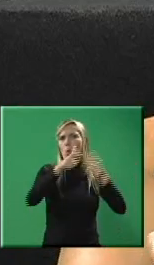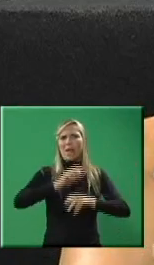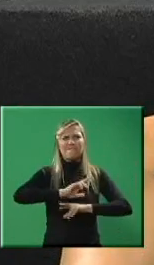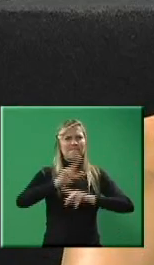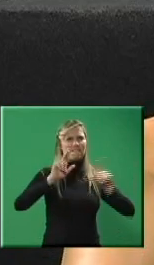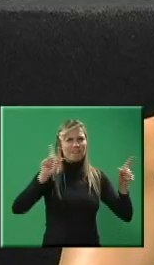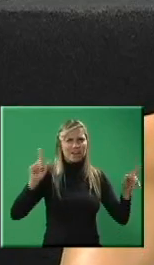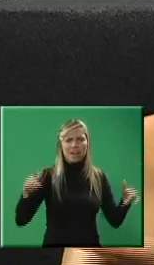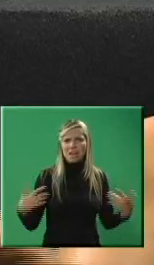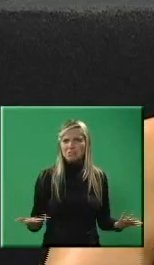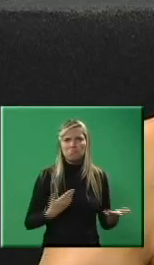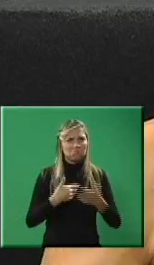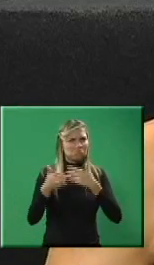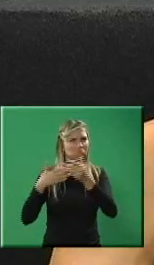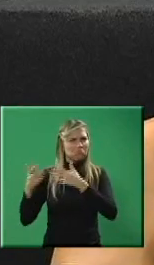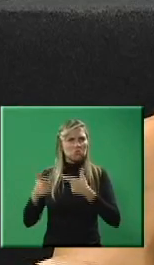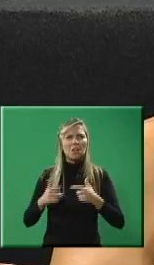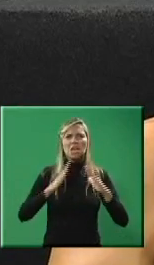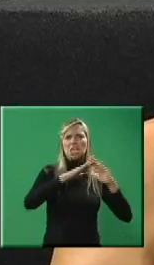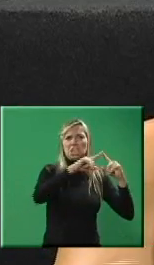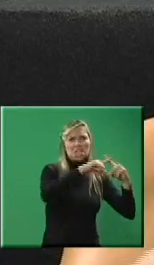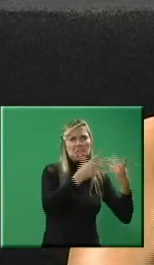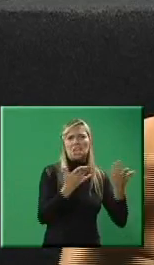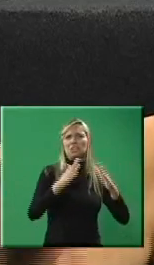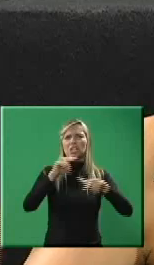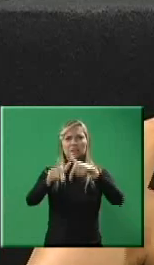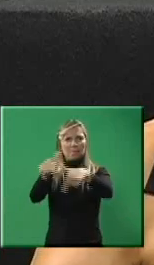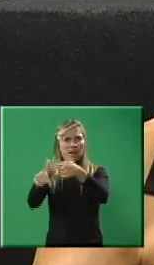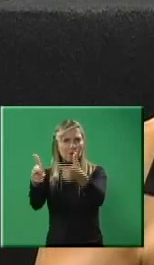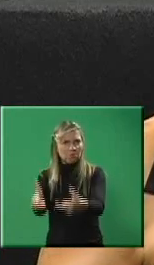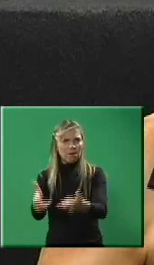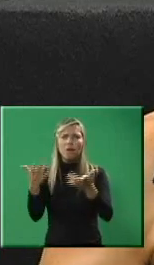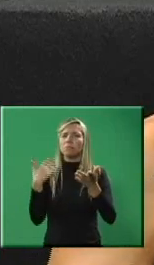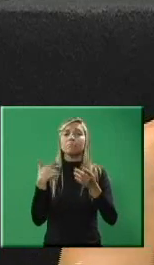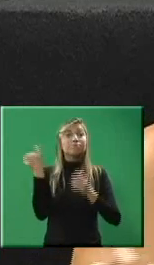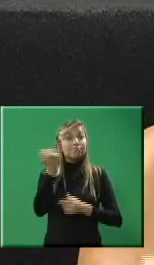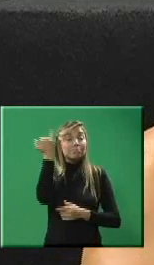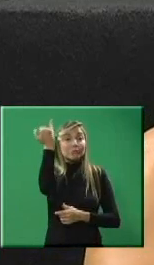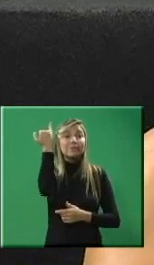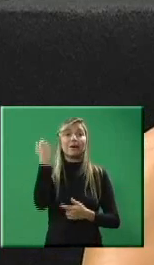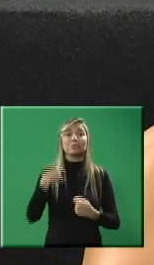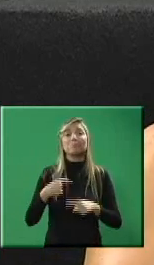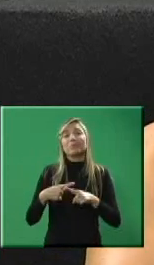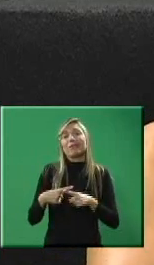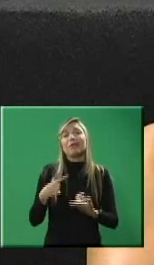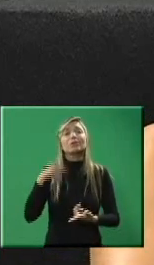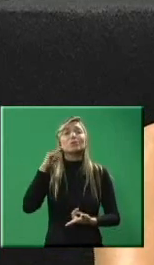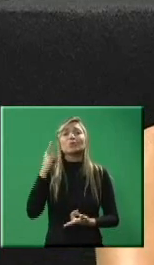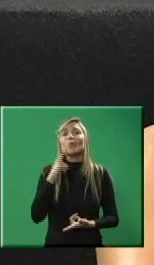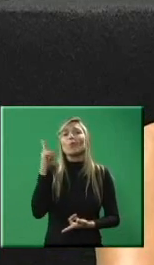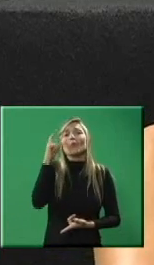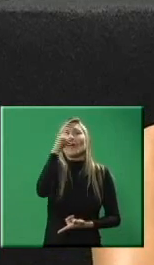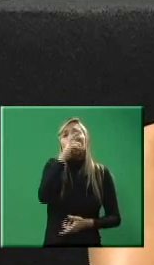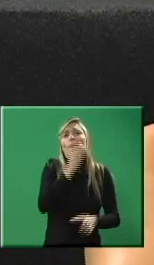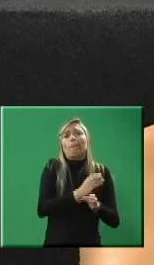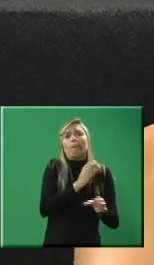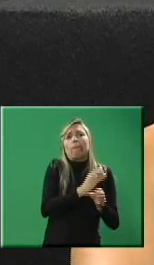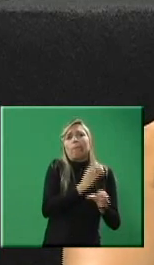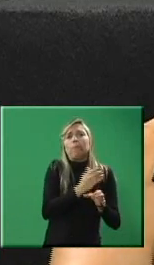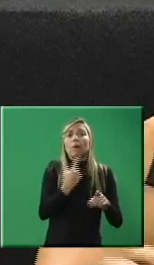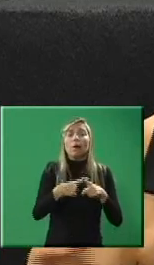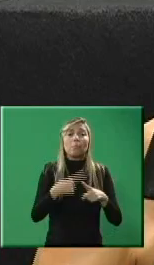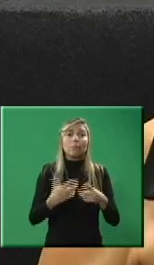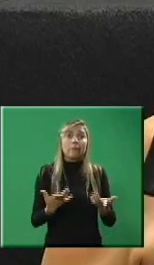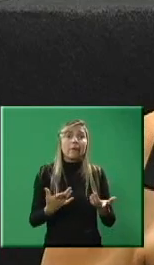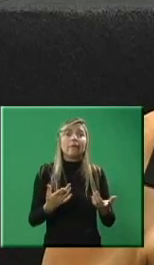outros segmentos institucionais, que é trabalho, igreja e outros, qual é a dificuldade que eles enfrentam no dia a